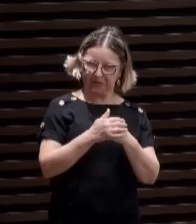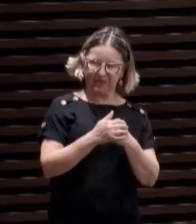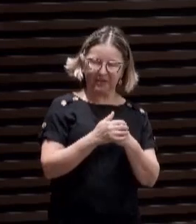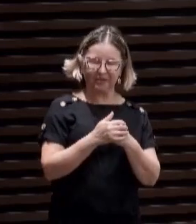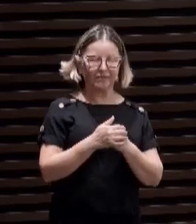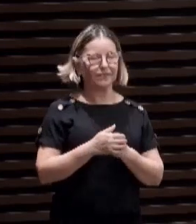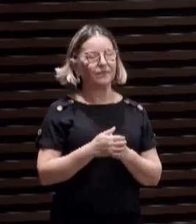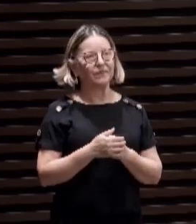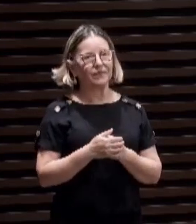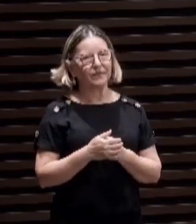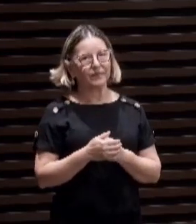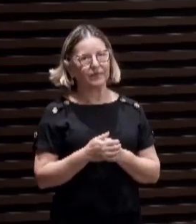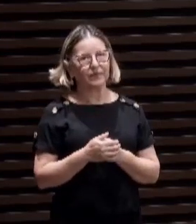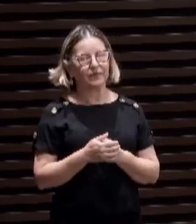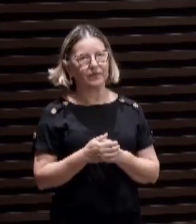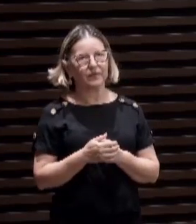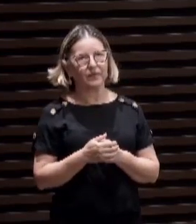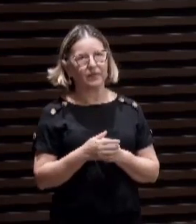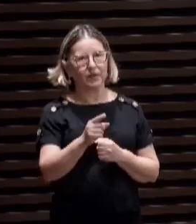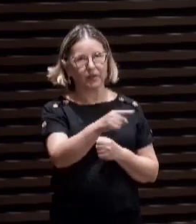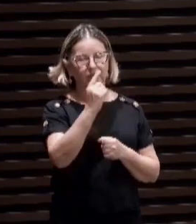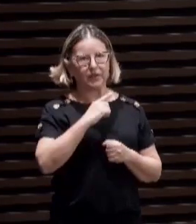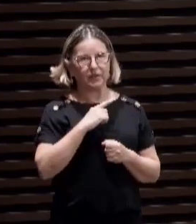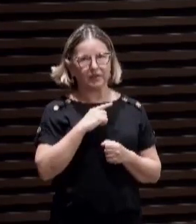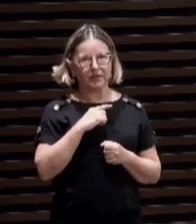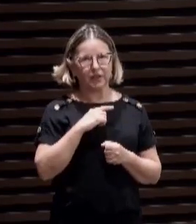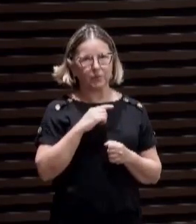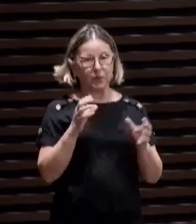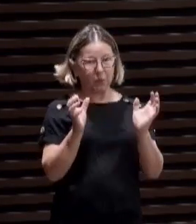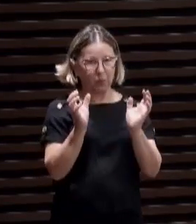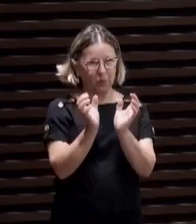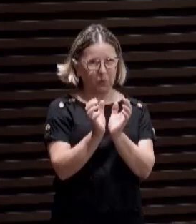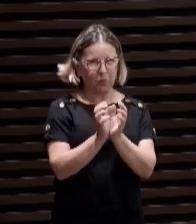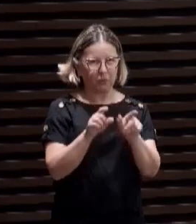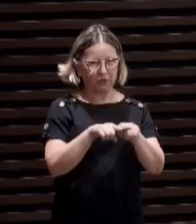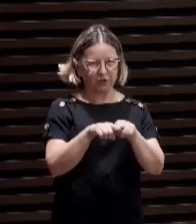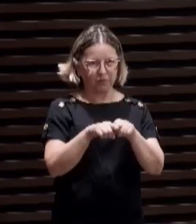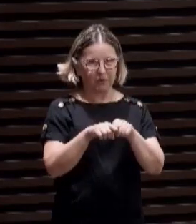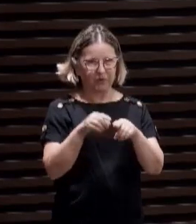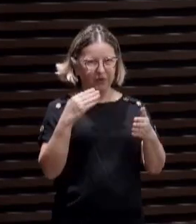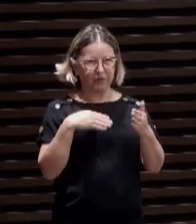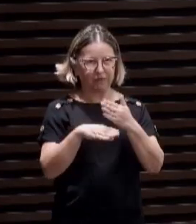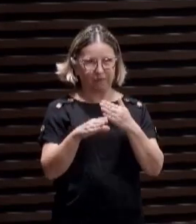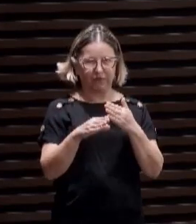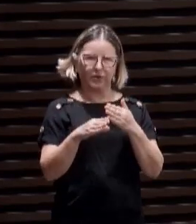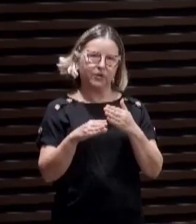que por esses dias foram num assentamento, encontram uma realidade que escandaliza.